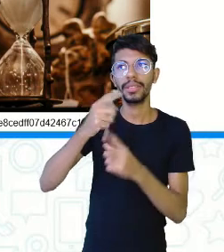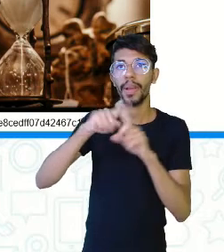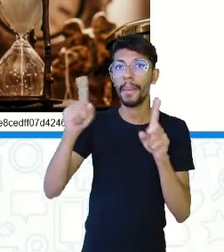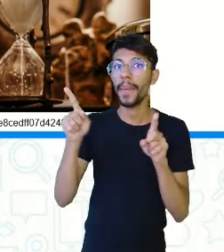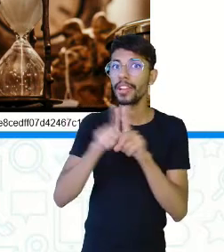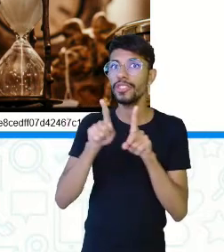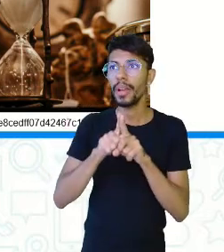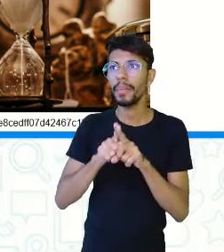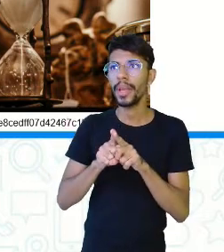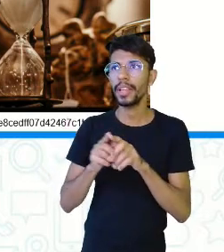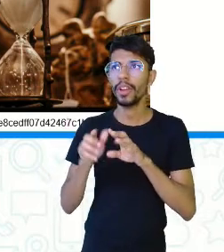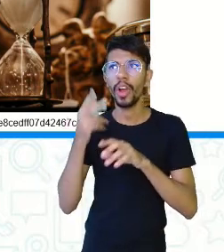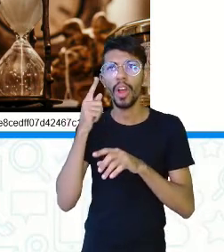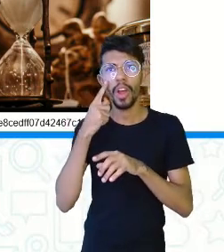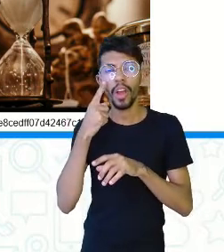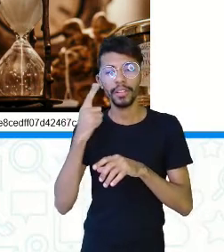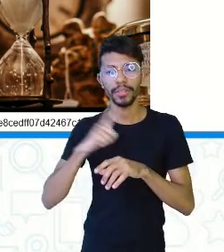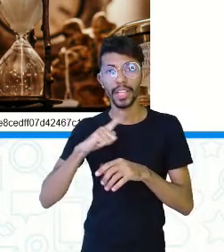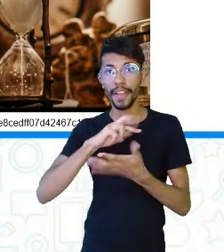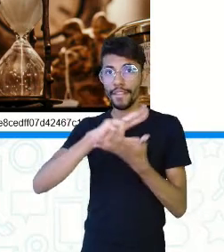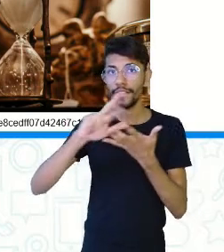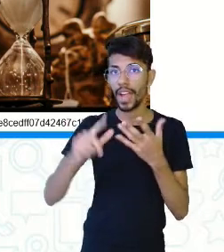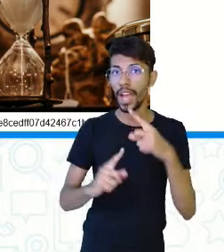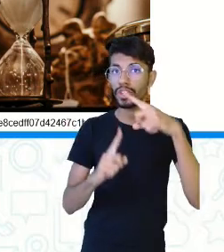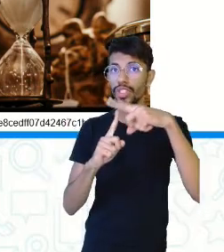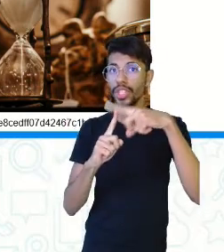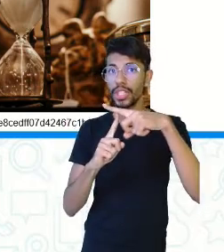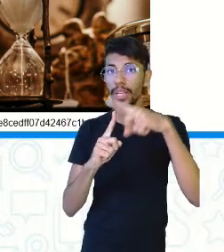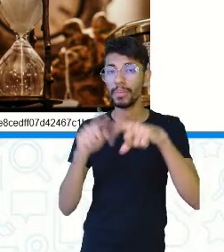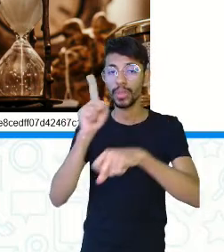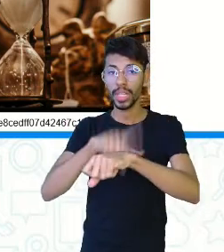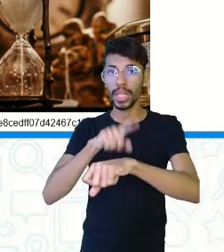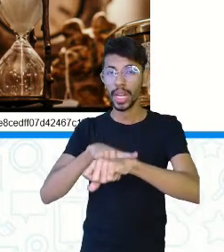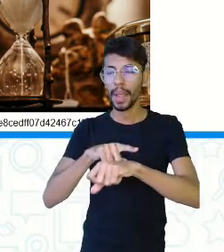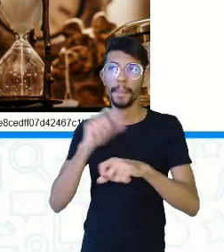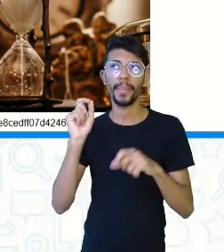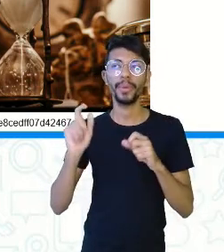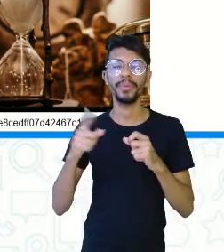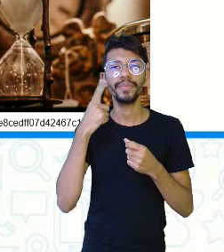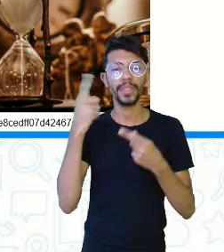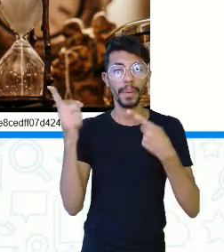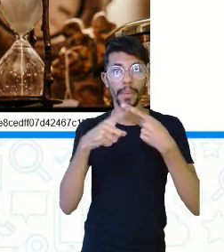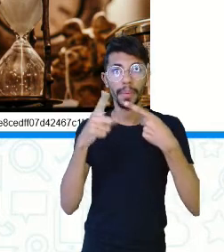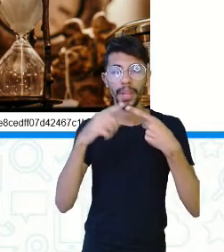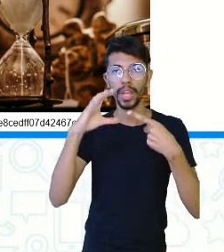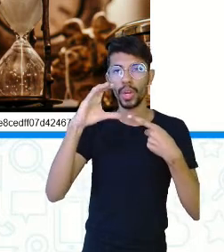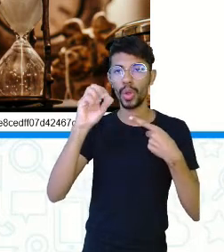que existem vários tipos de tempo. O primeiro tempo é o tempo